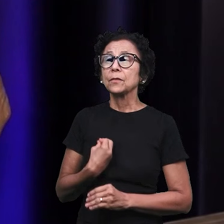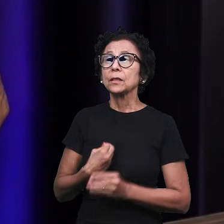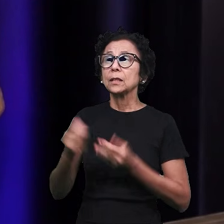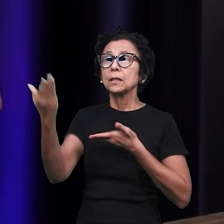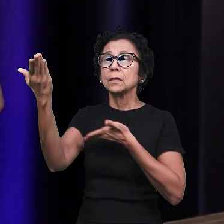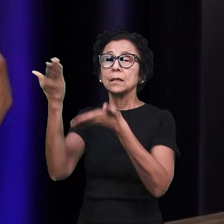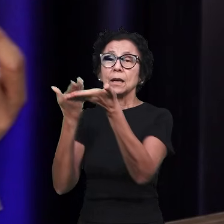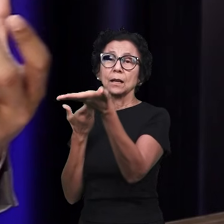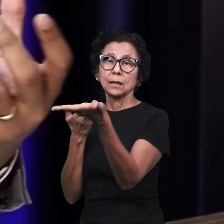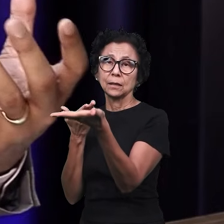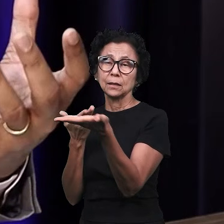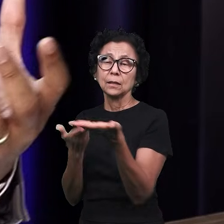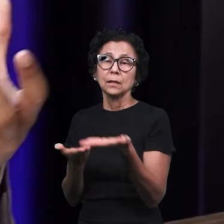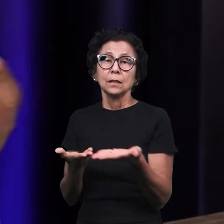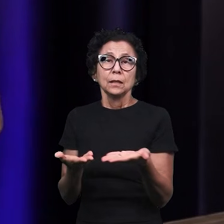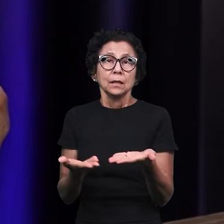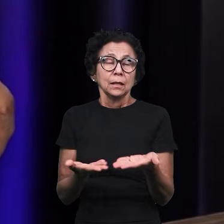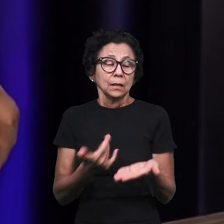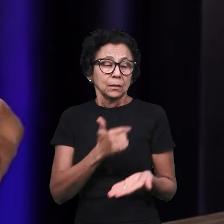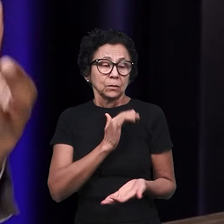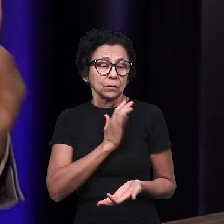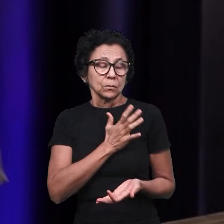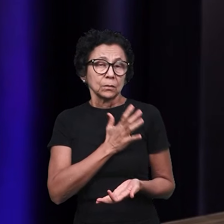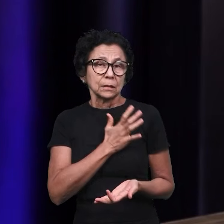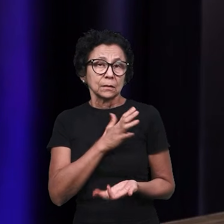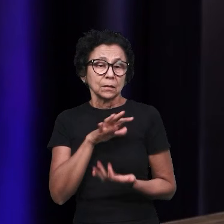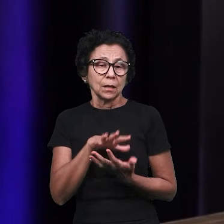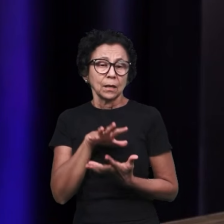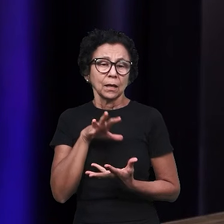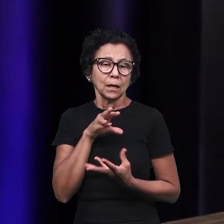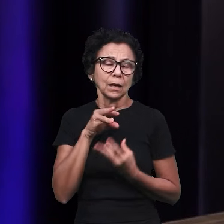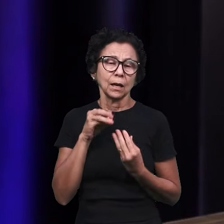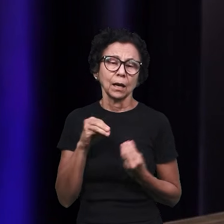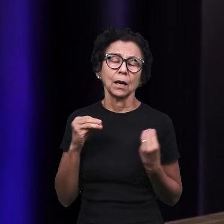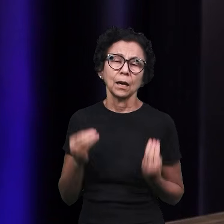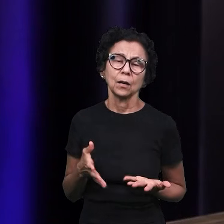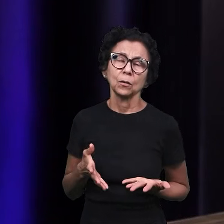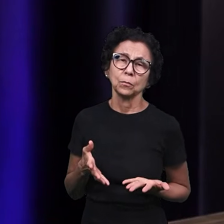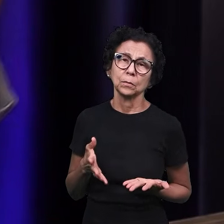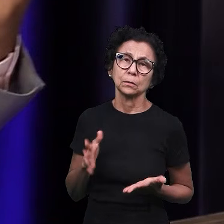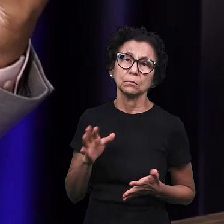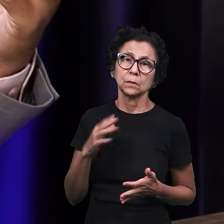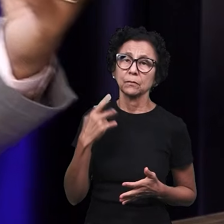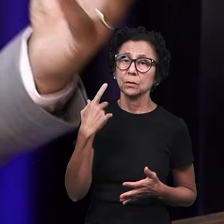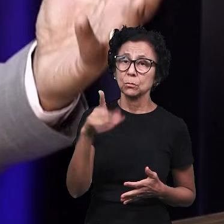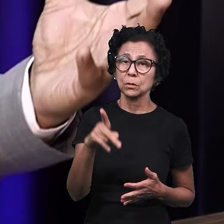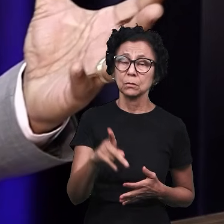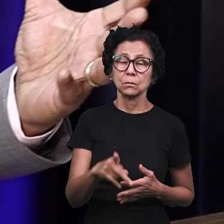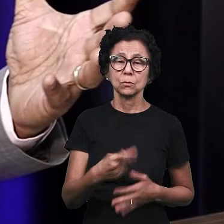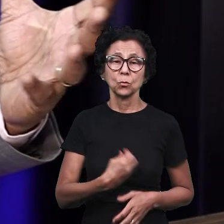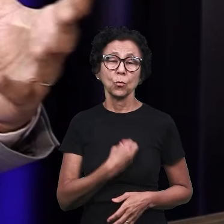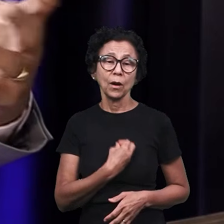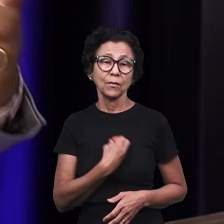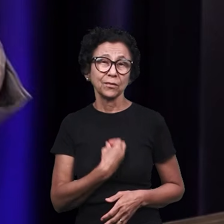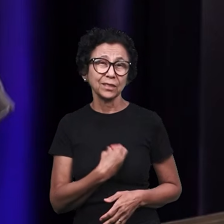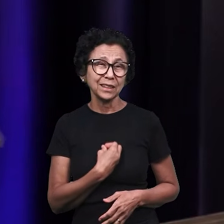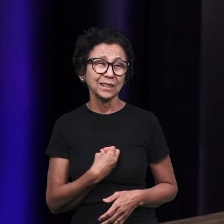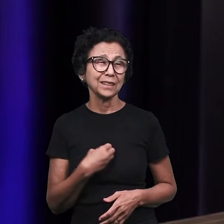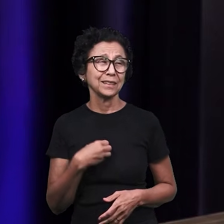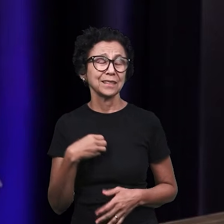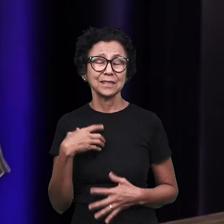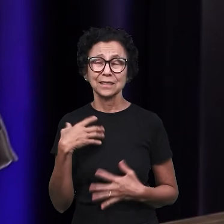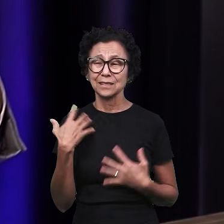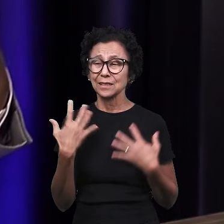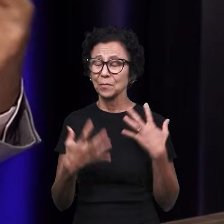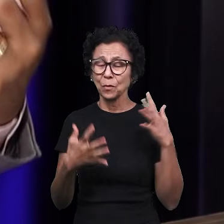Então, é este ambiente onde o coração do homem talvez possa estar nessa condição, onde o